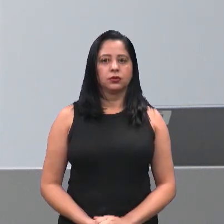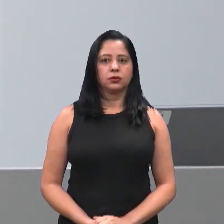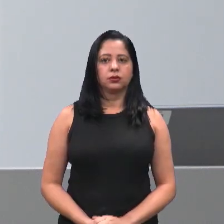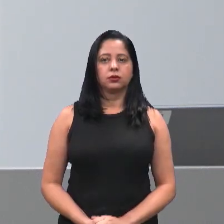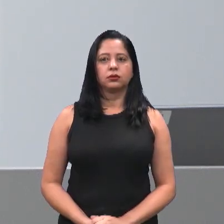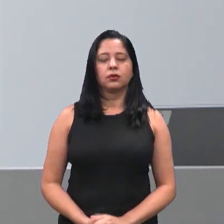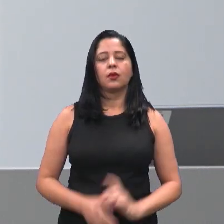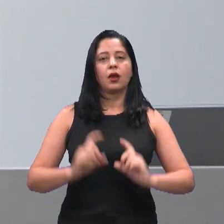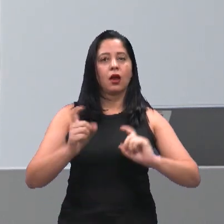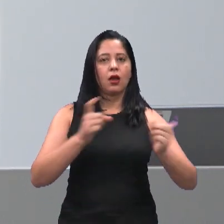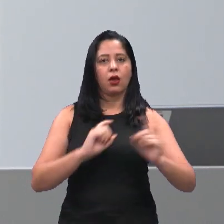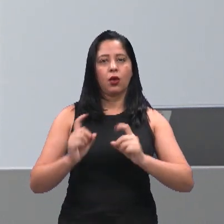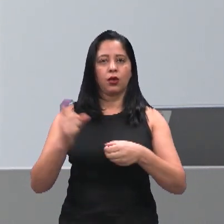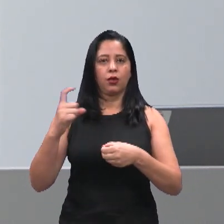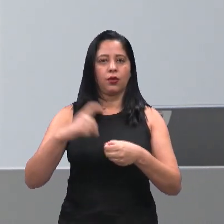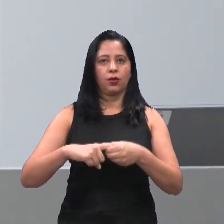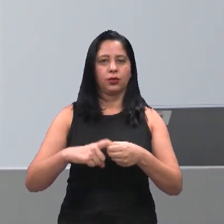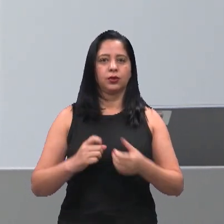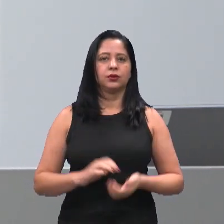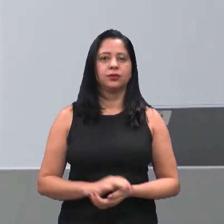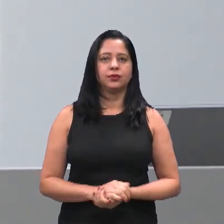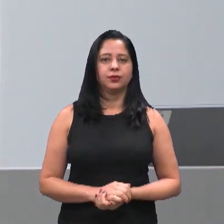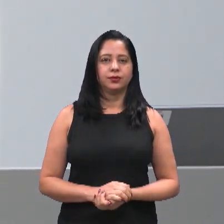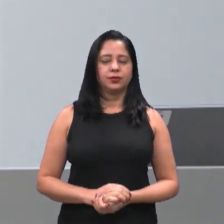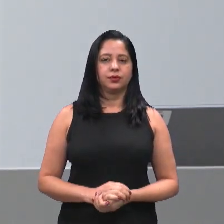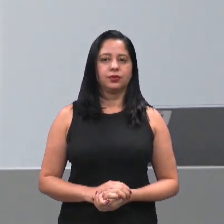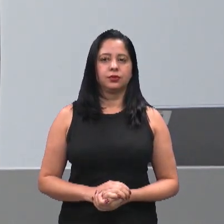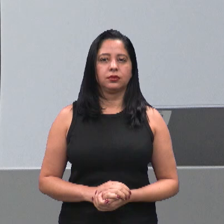Reaberta a presente sessão.